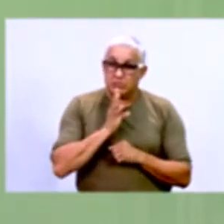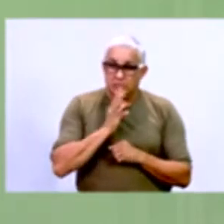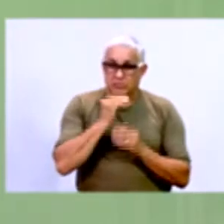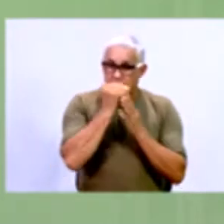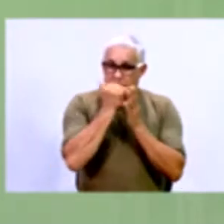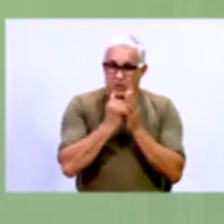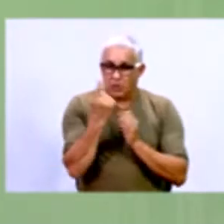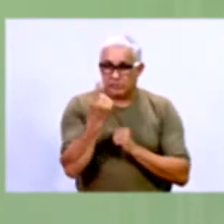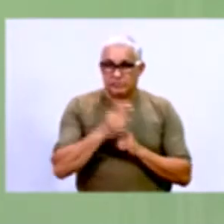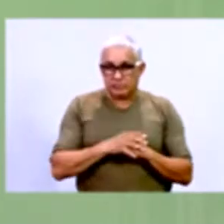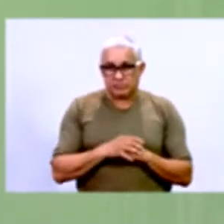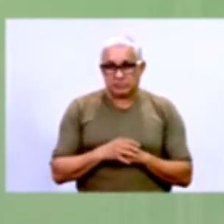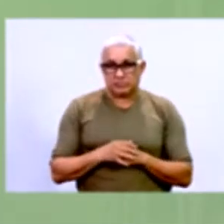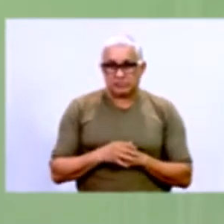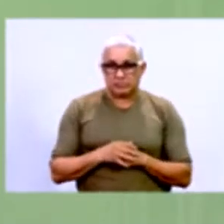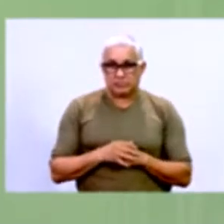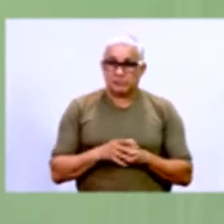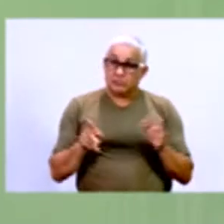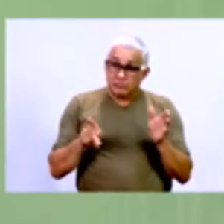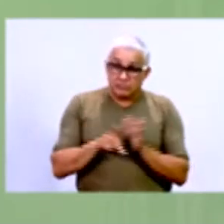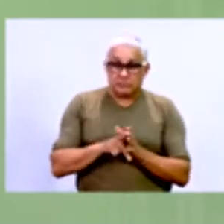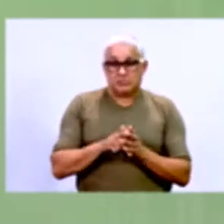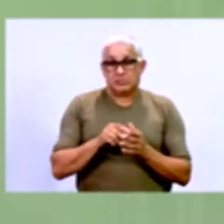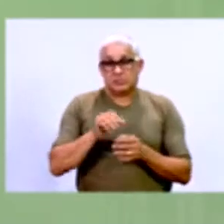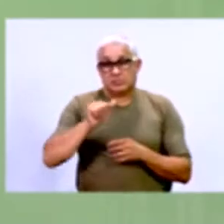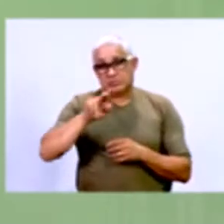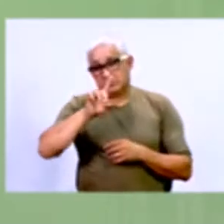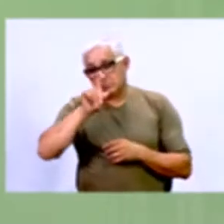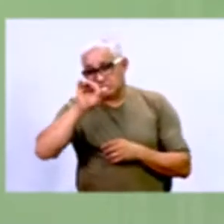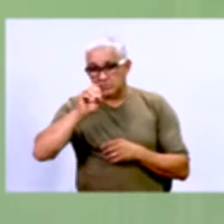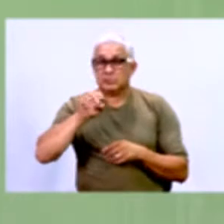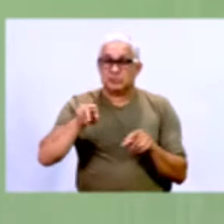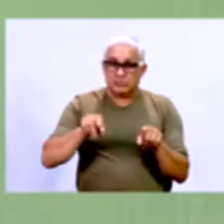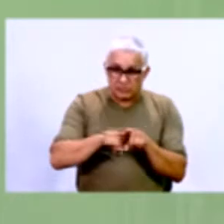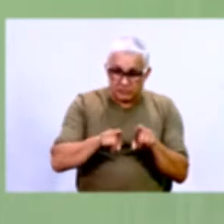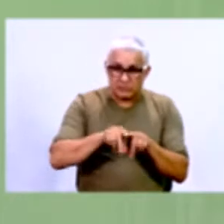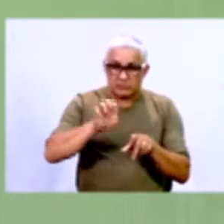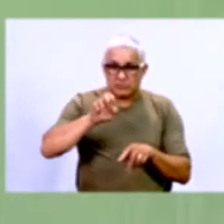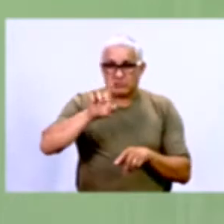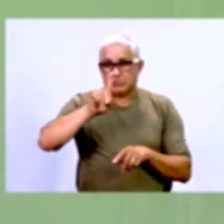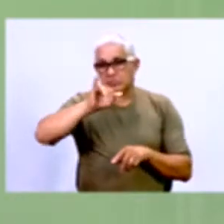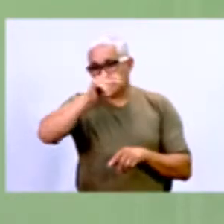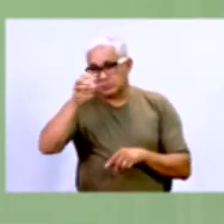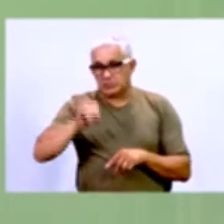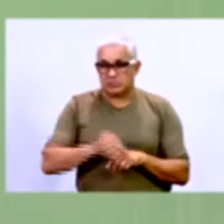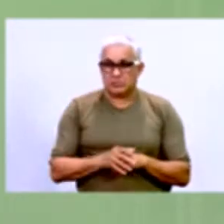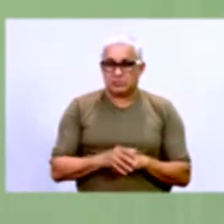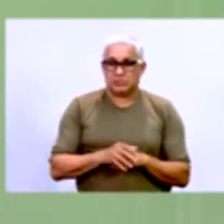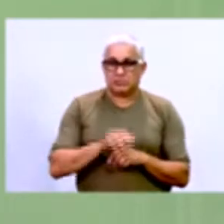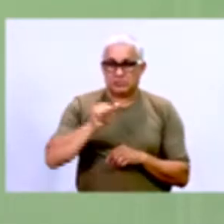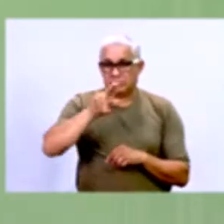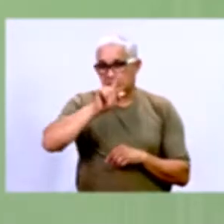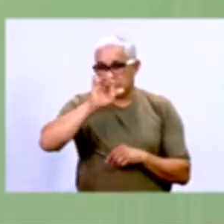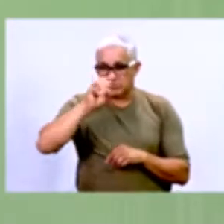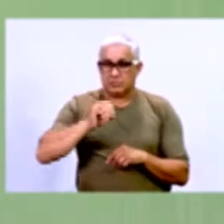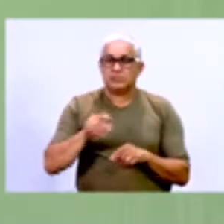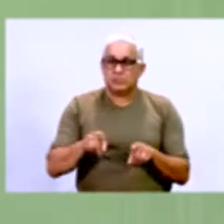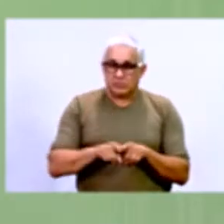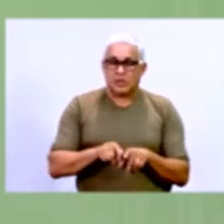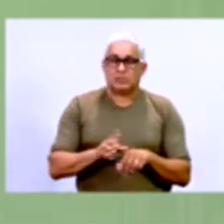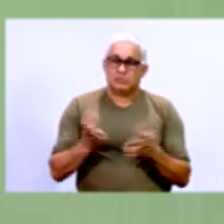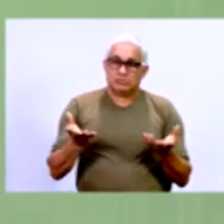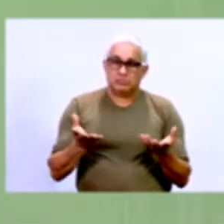software para manipulação de áudio, para edição de arquivo de áudio. E nós vamos executar as operações